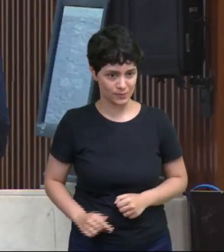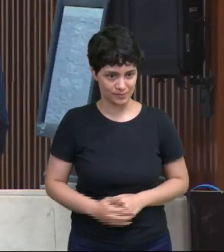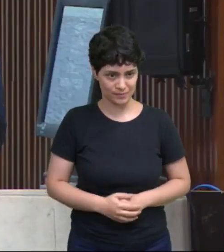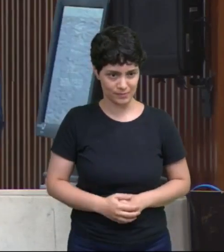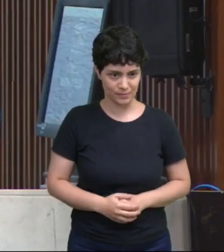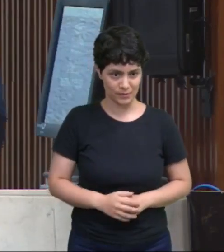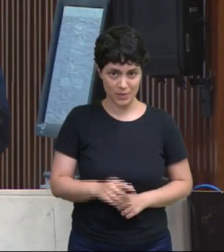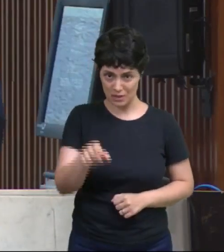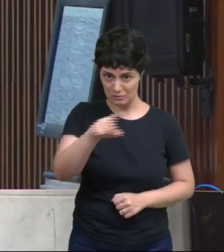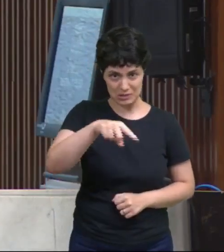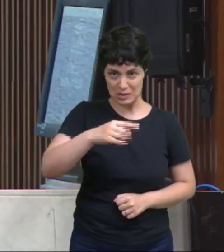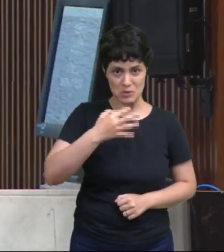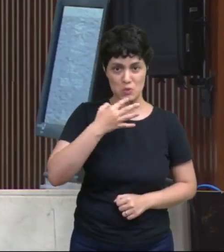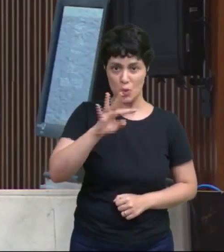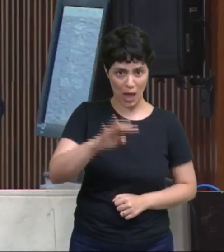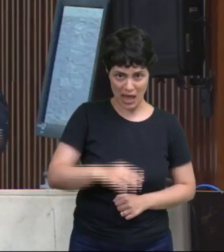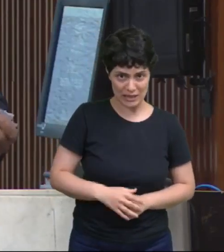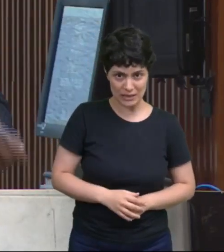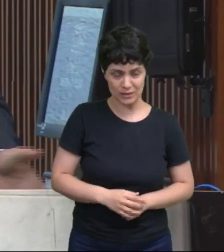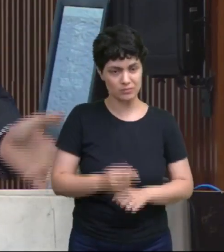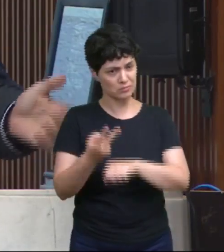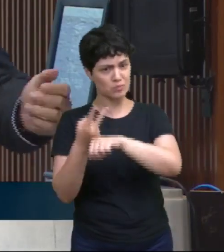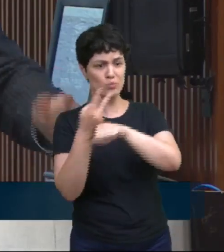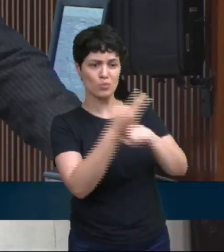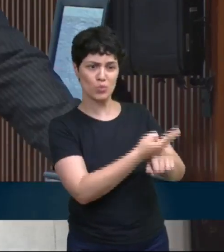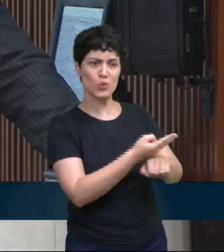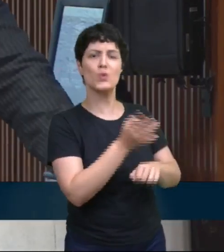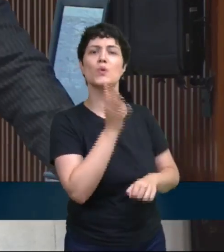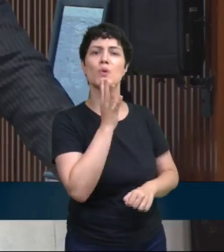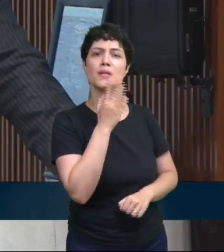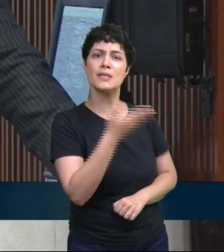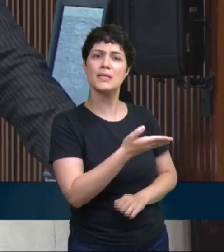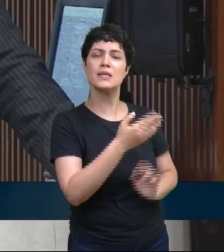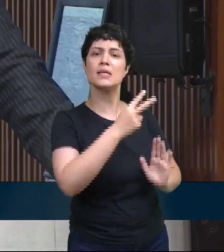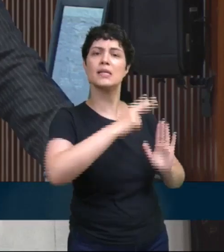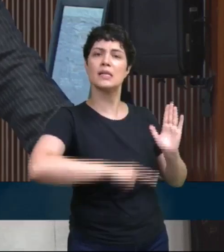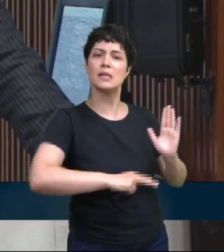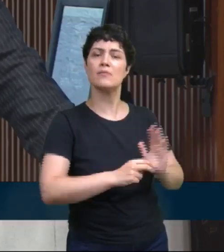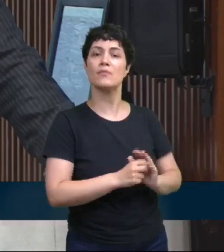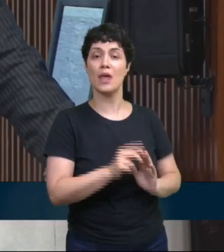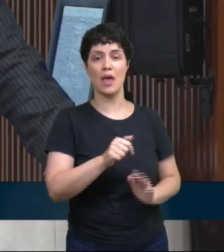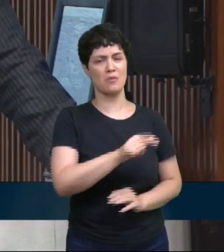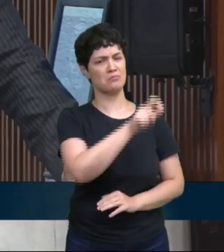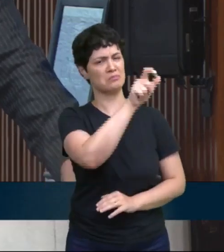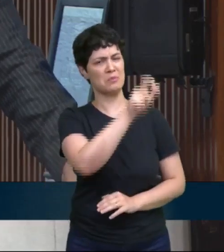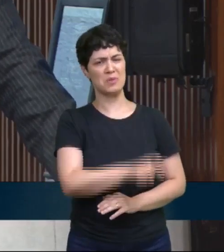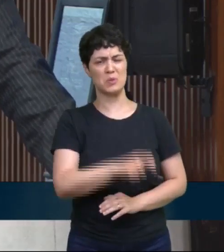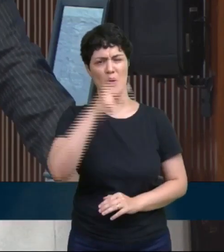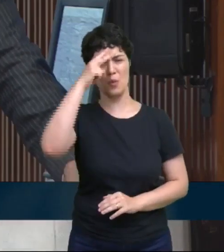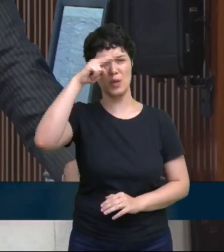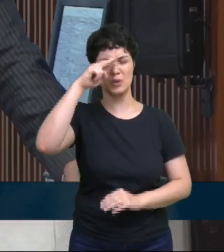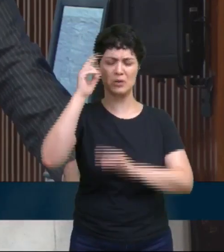que procurem. É um homem com uma história incrível e com muito trabalho prestado por esse Estado.